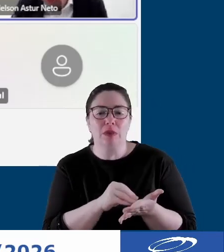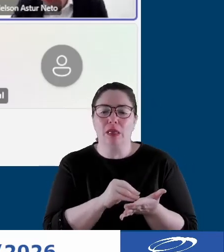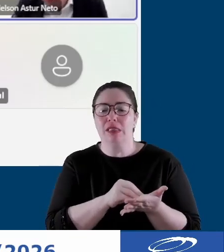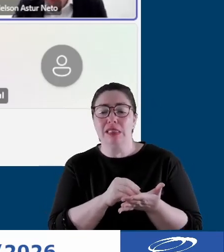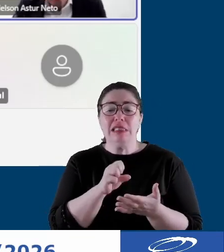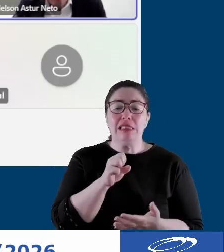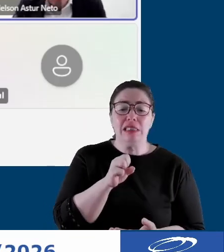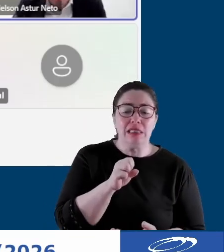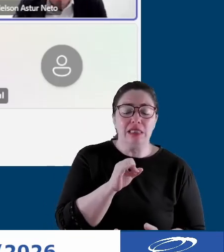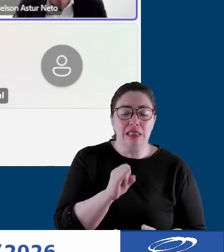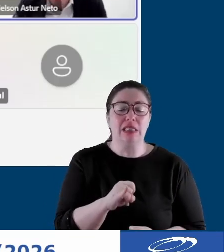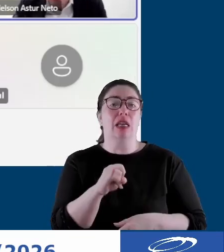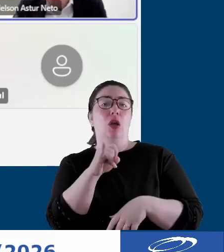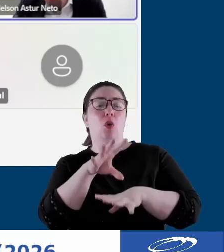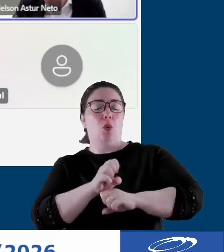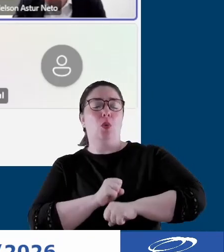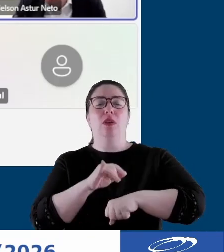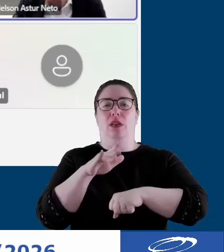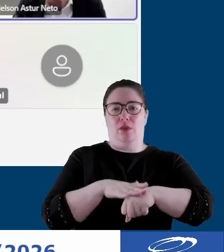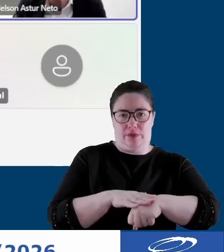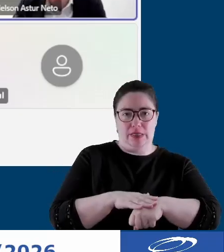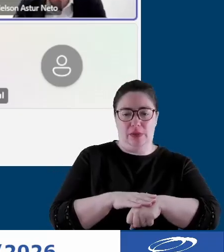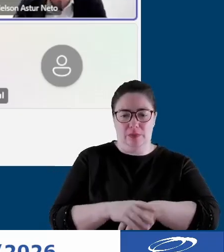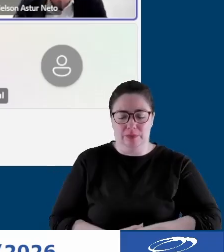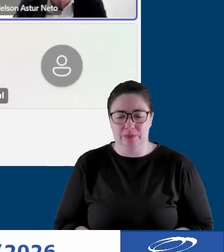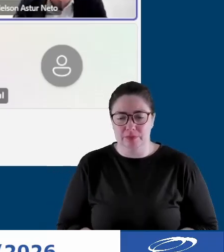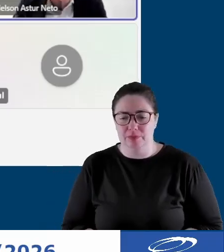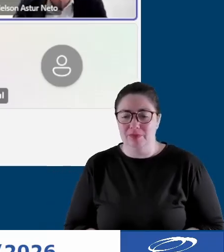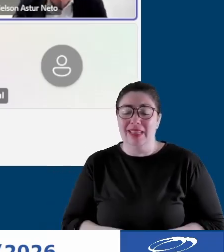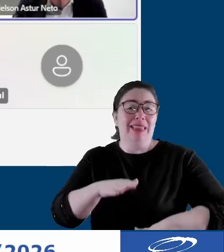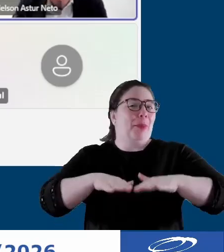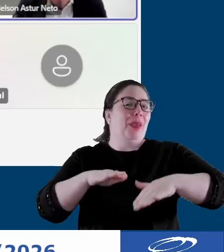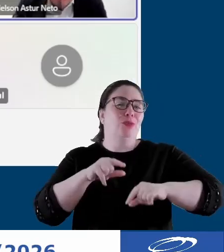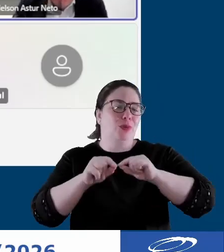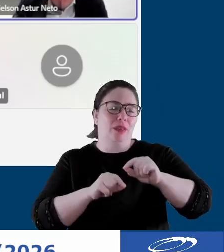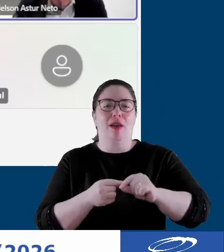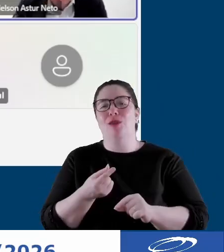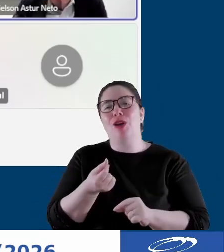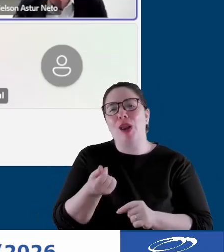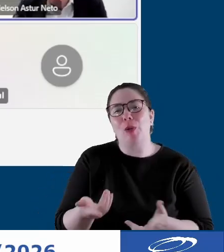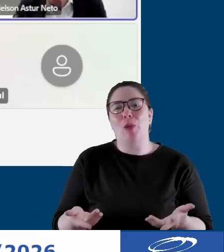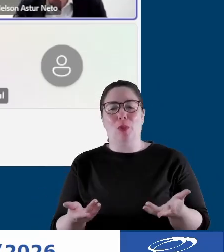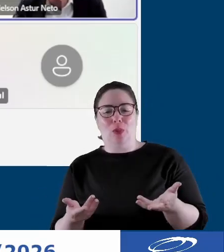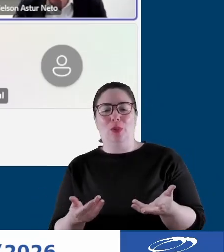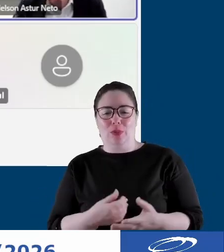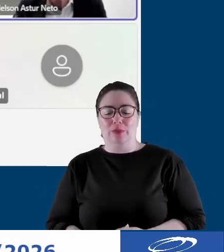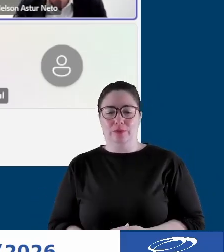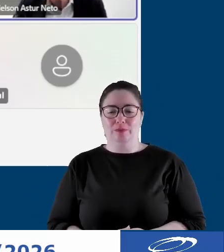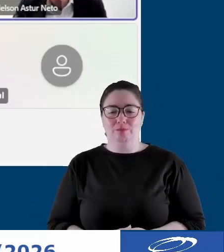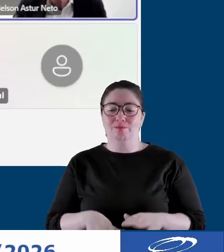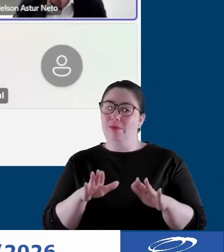sempre ela é possível por questões estruturais, por questão de custo, mas eu sempre recomendo